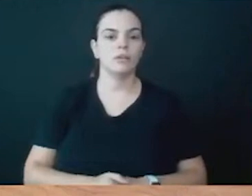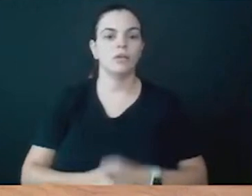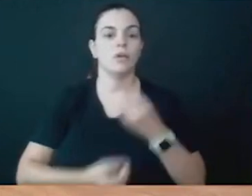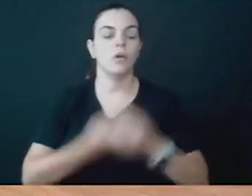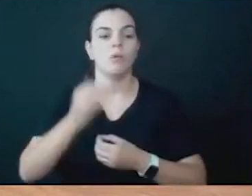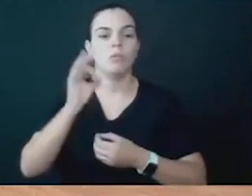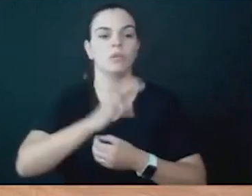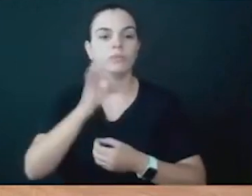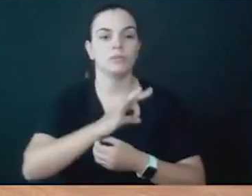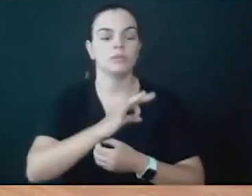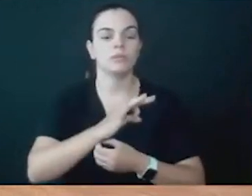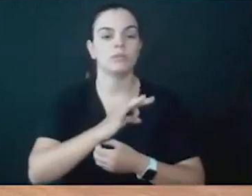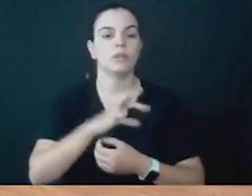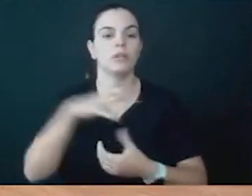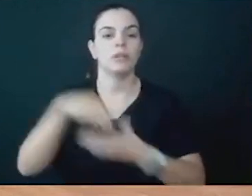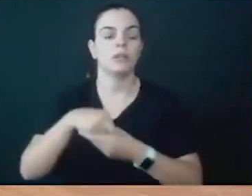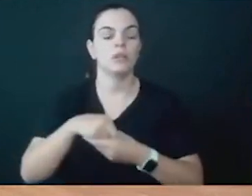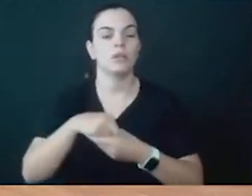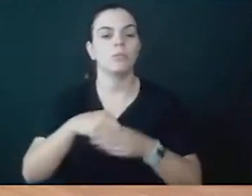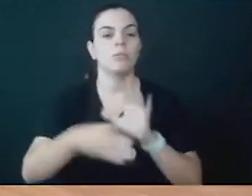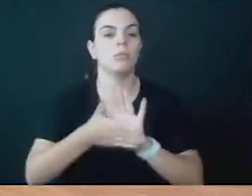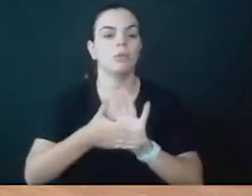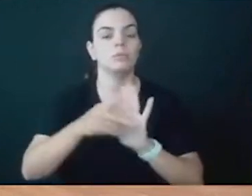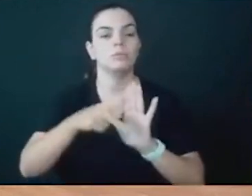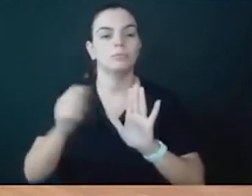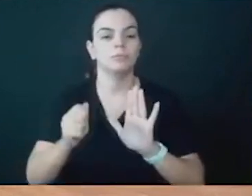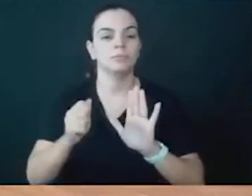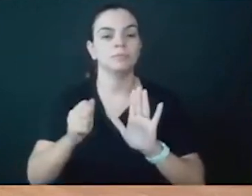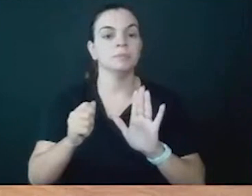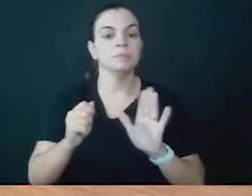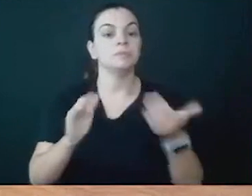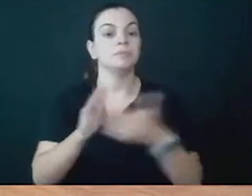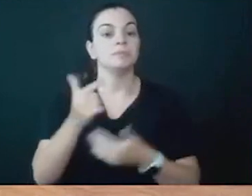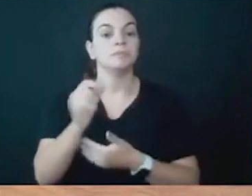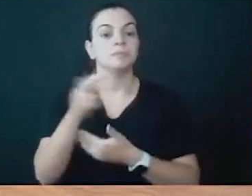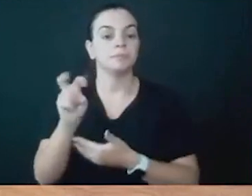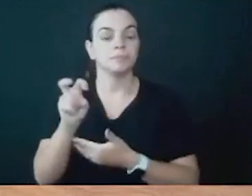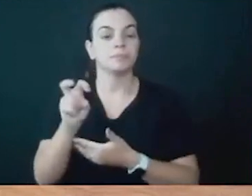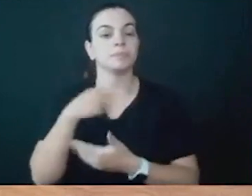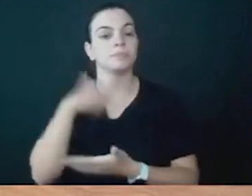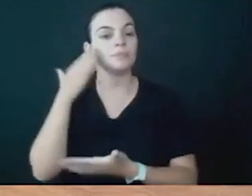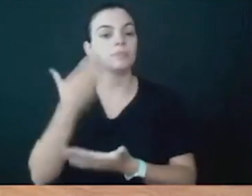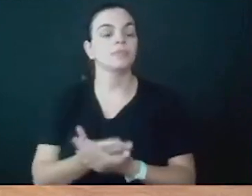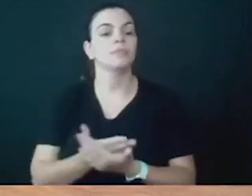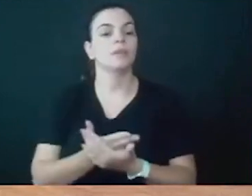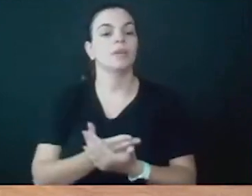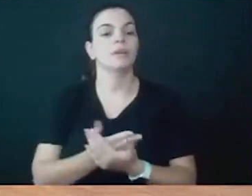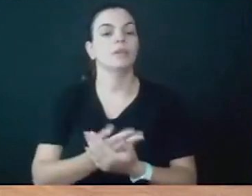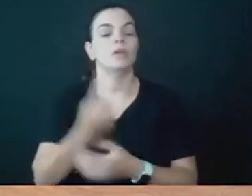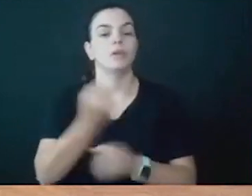da iluminação até o final de 2025, eu acredito que dentro dos próximos 2 anos, né,